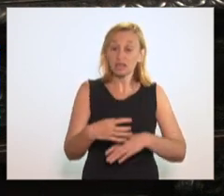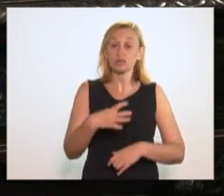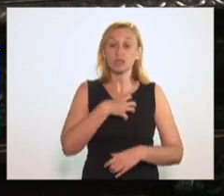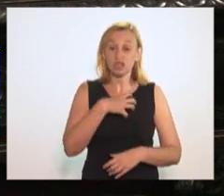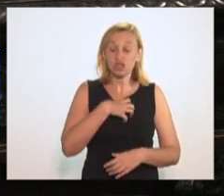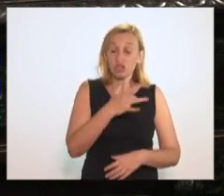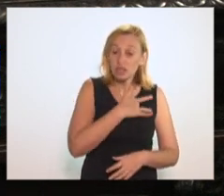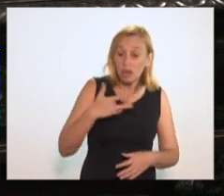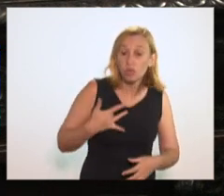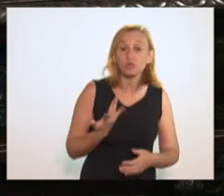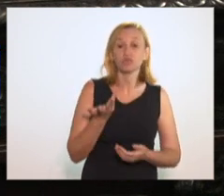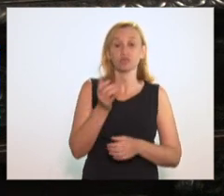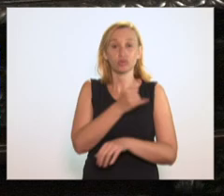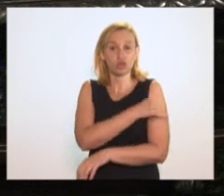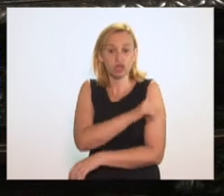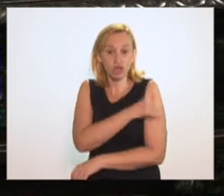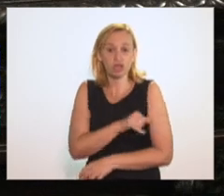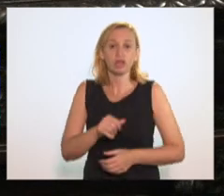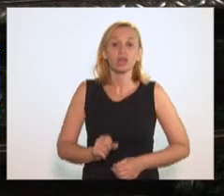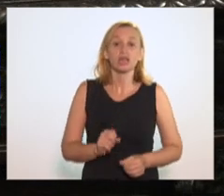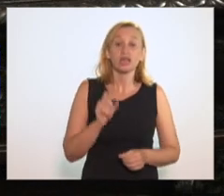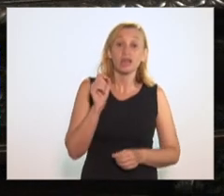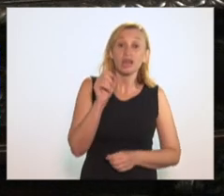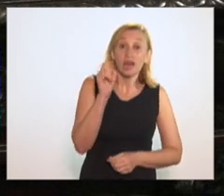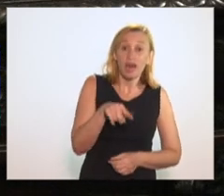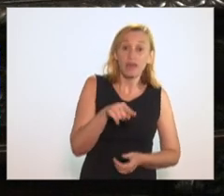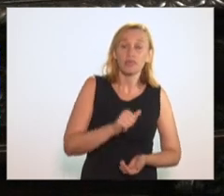saúde do Rio de Janeiro, que é uma